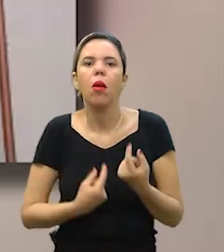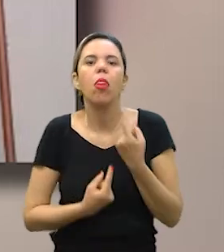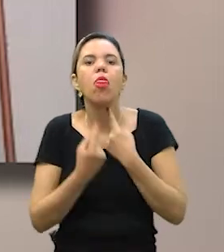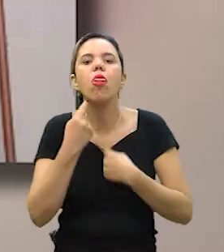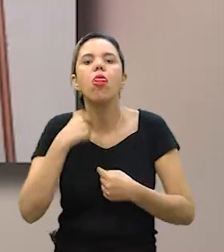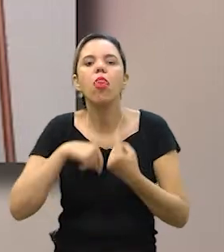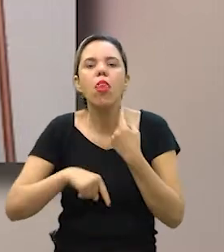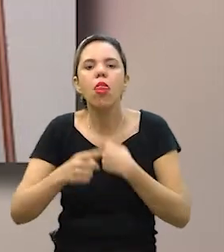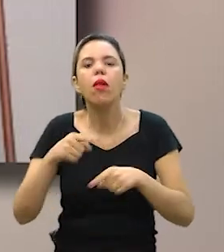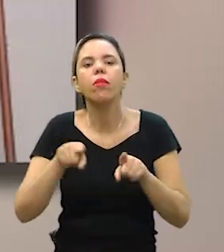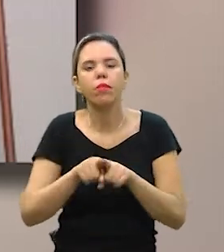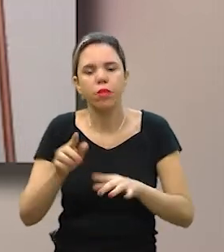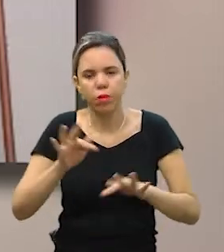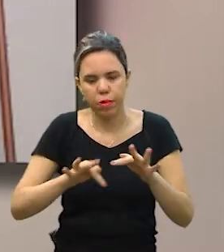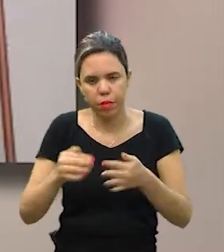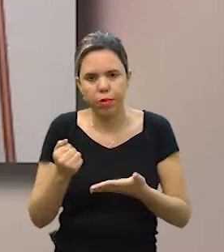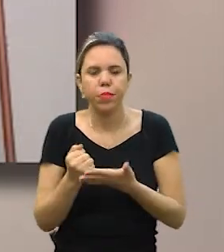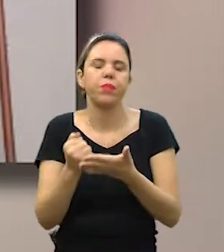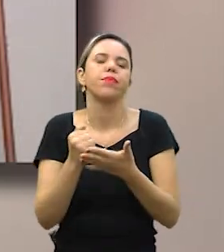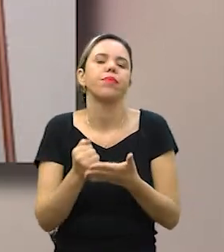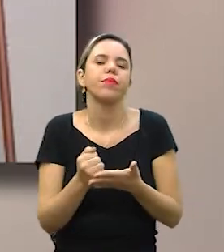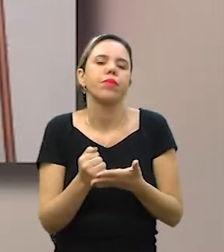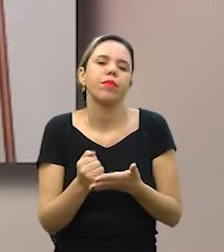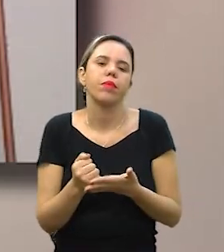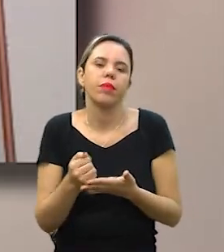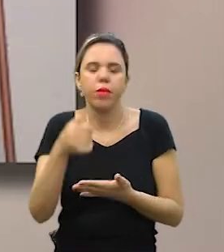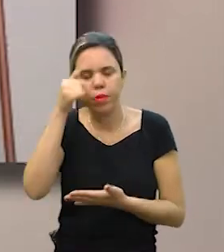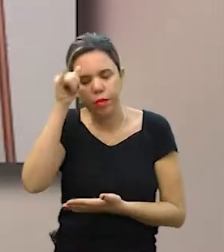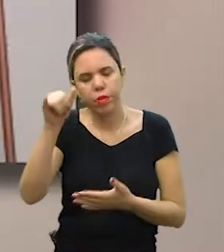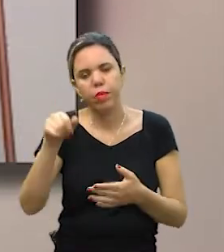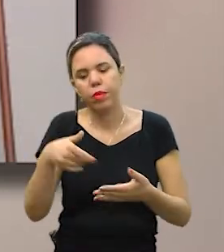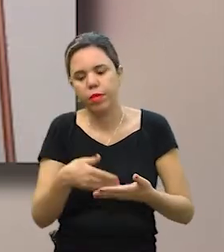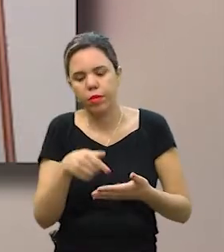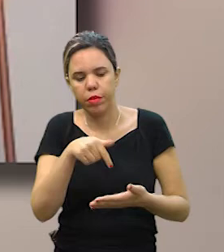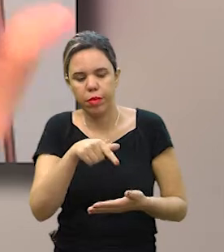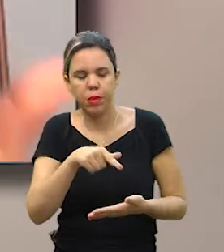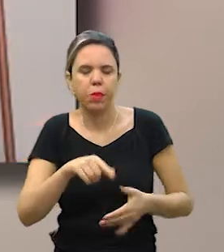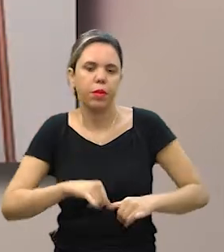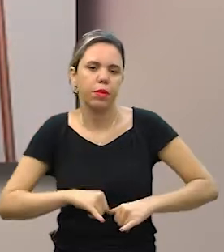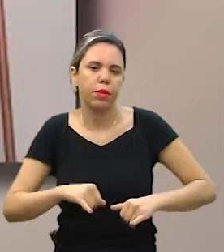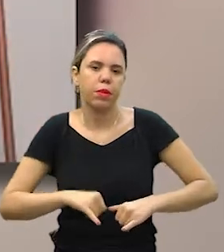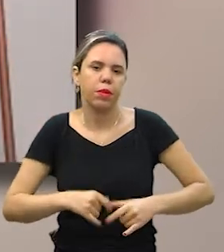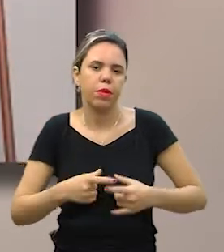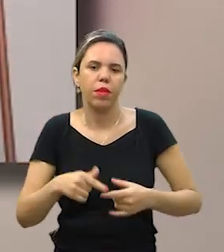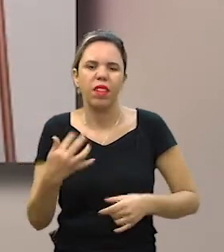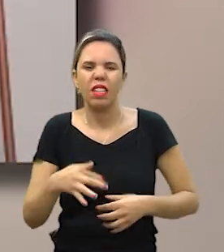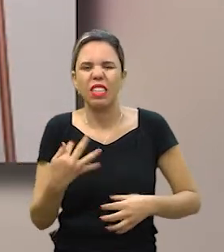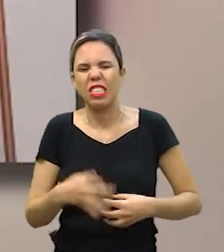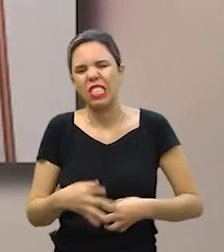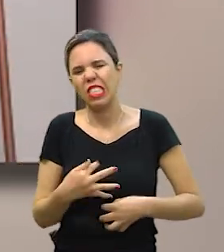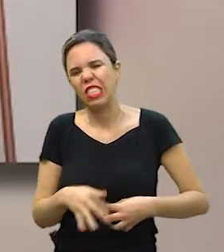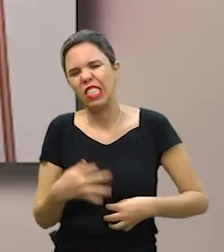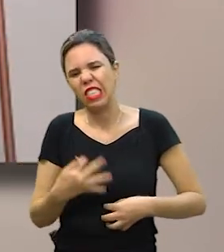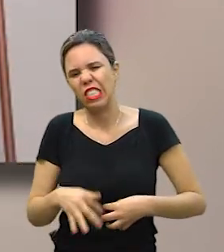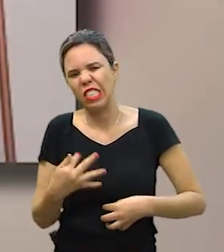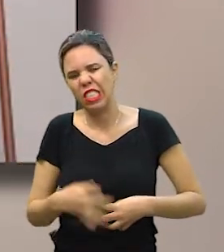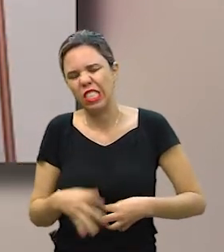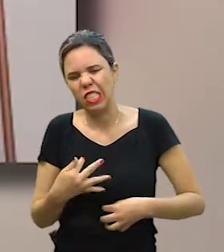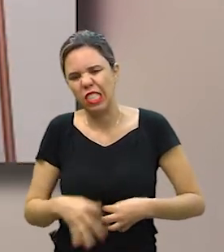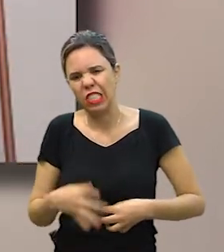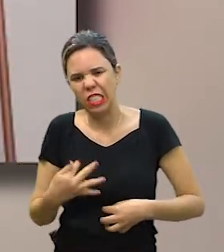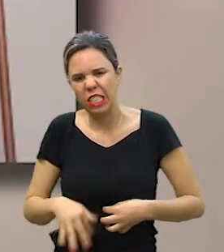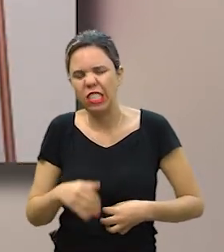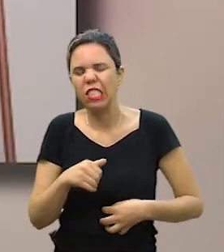gente tem fórmulas também que ajudam nesse refluxo. É um bebê que sofre de cólica, cólica do